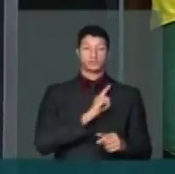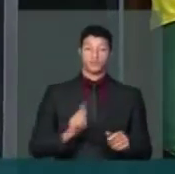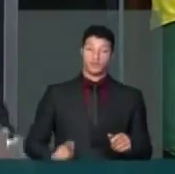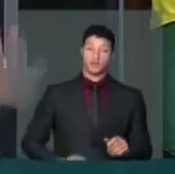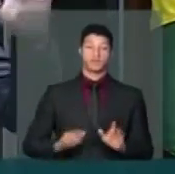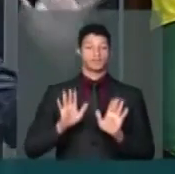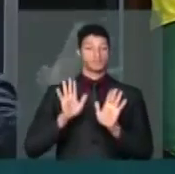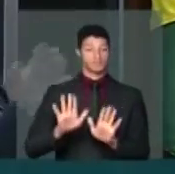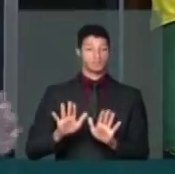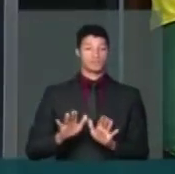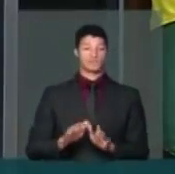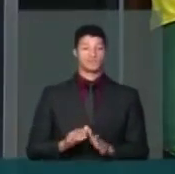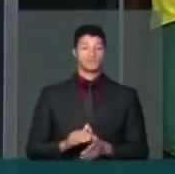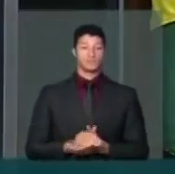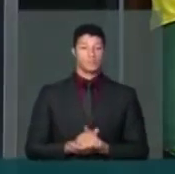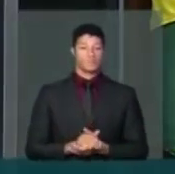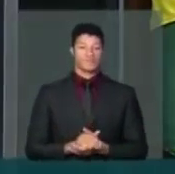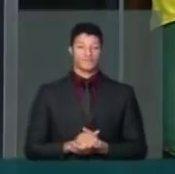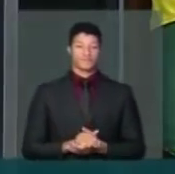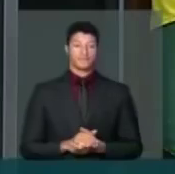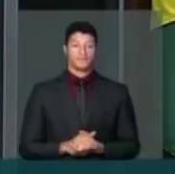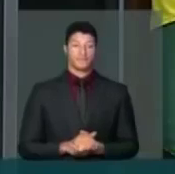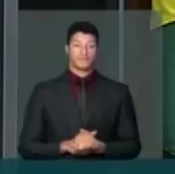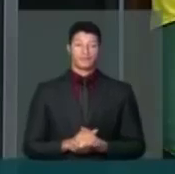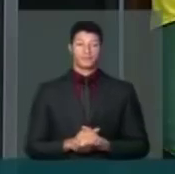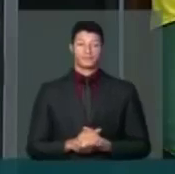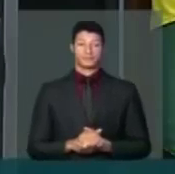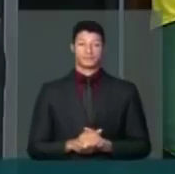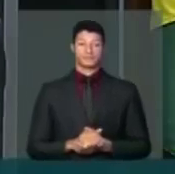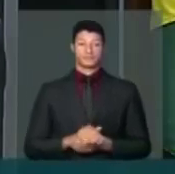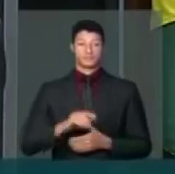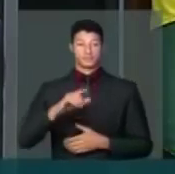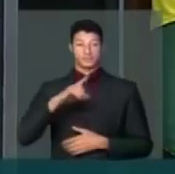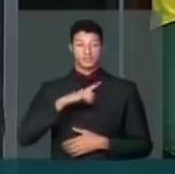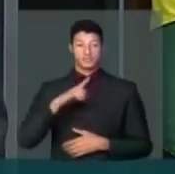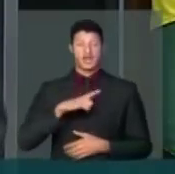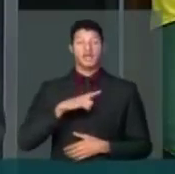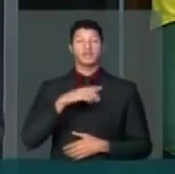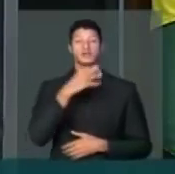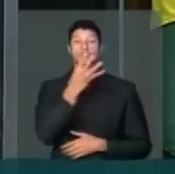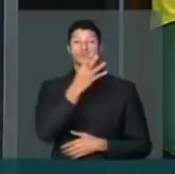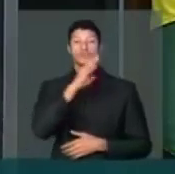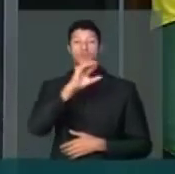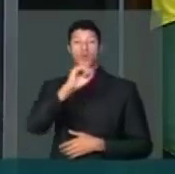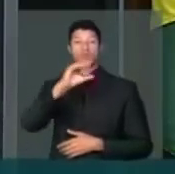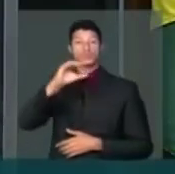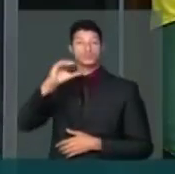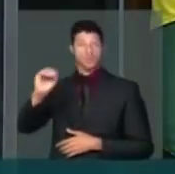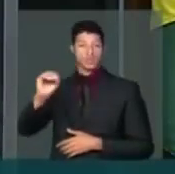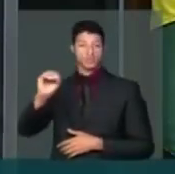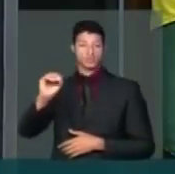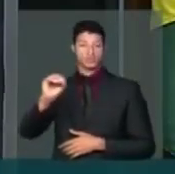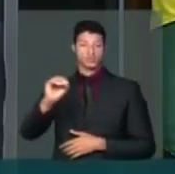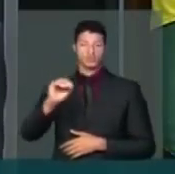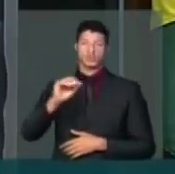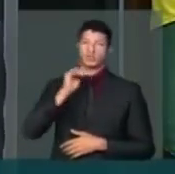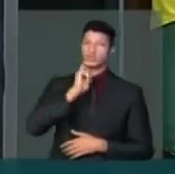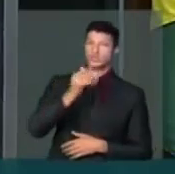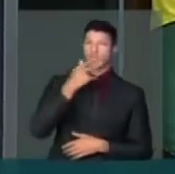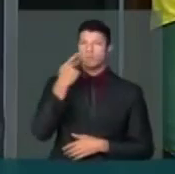governar, em grande parte. Então, há 400, digo